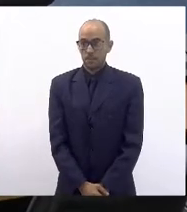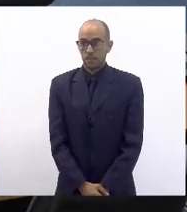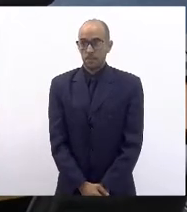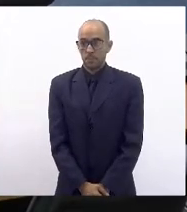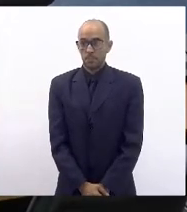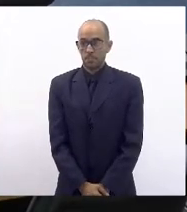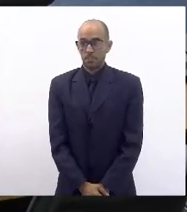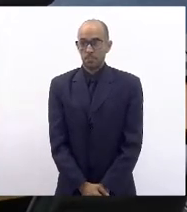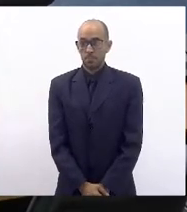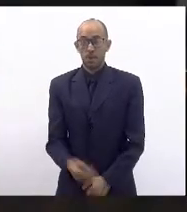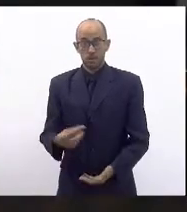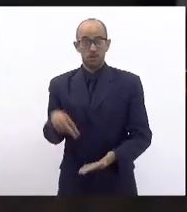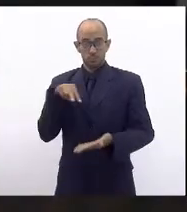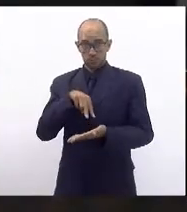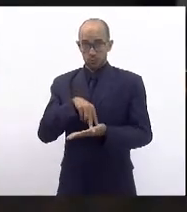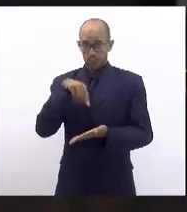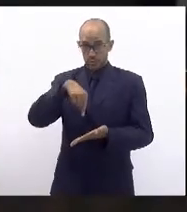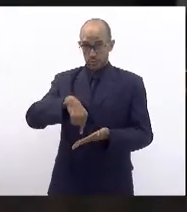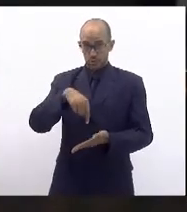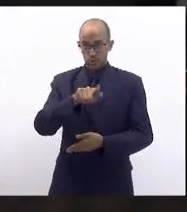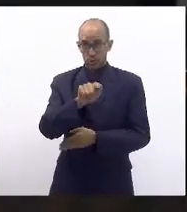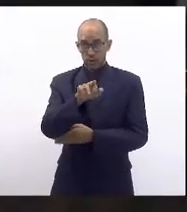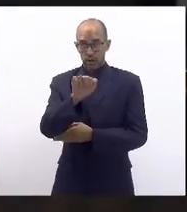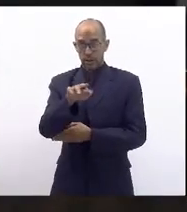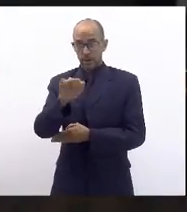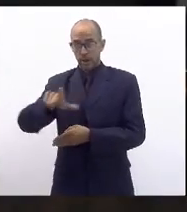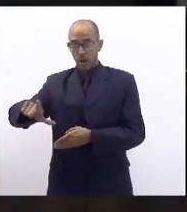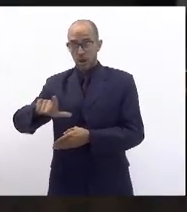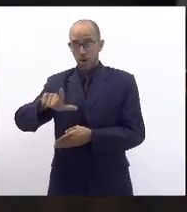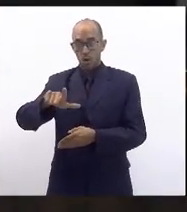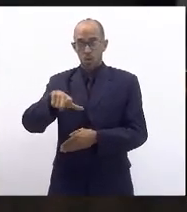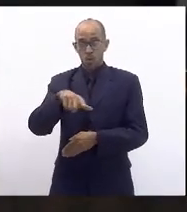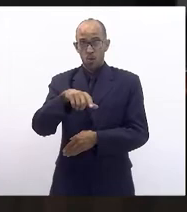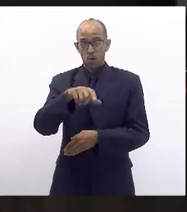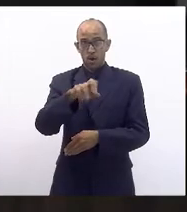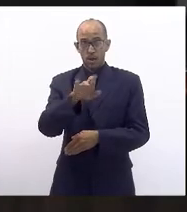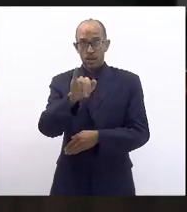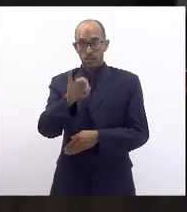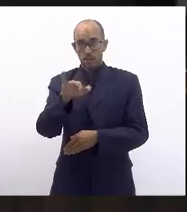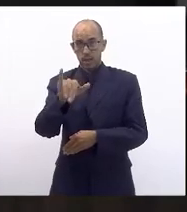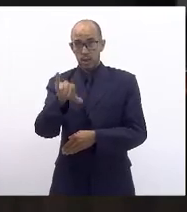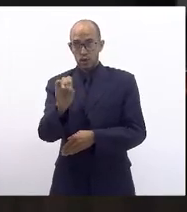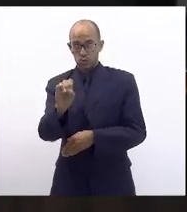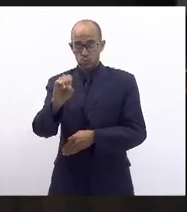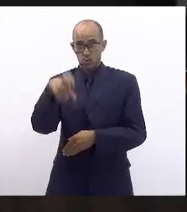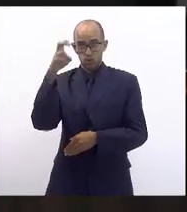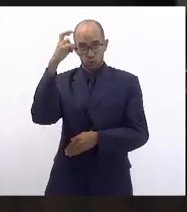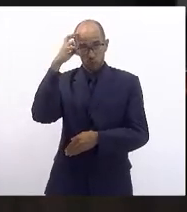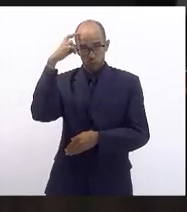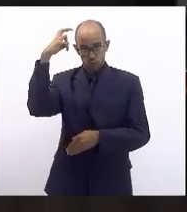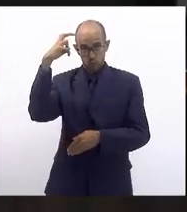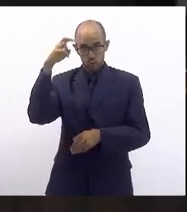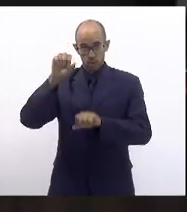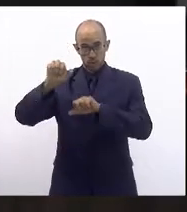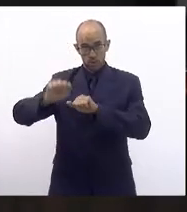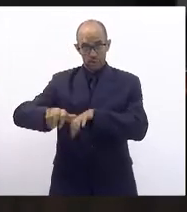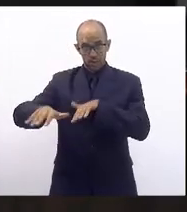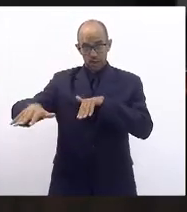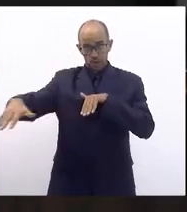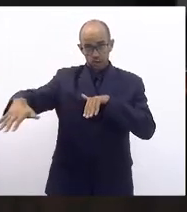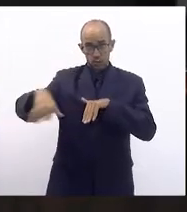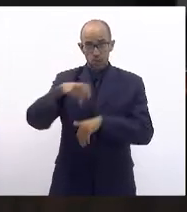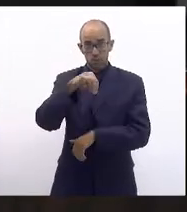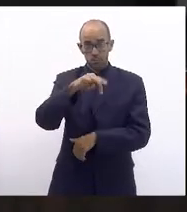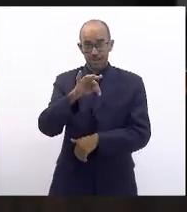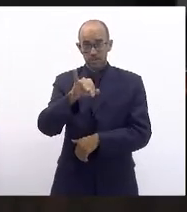que estão conosco General Ribeiro vice-chefe do Departamento de Educação e Cultura do exército vice-almirante Matias diretor